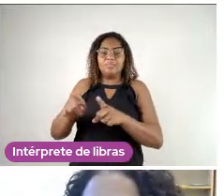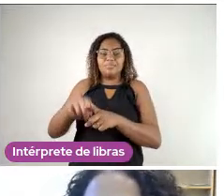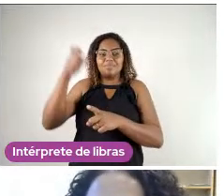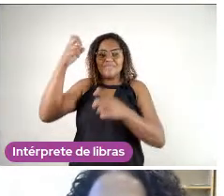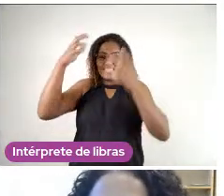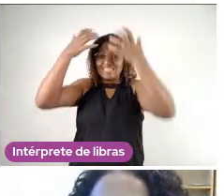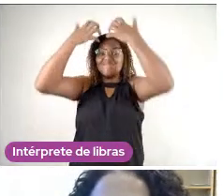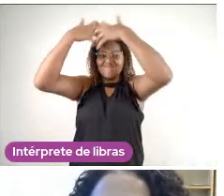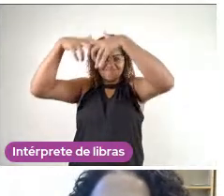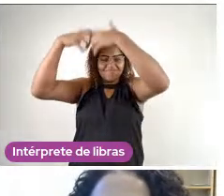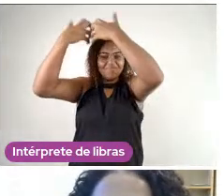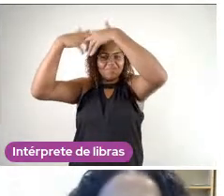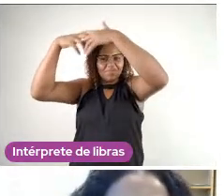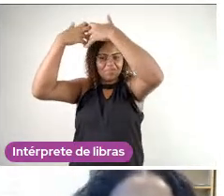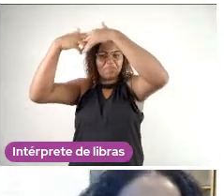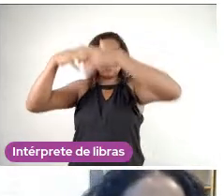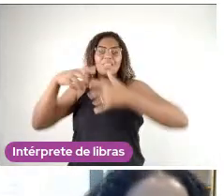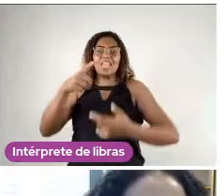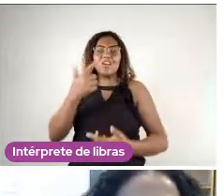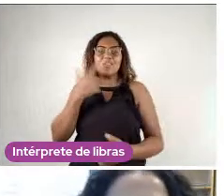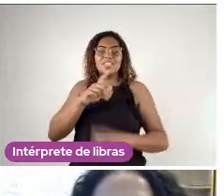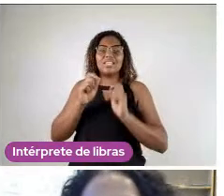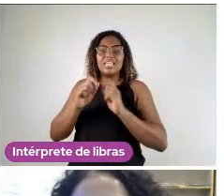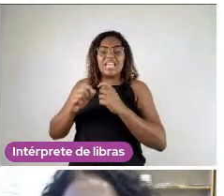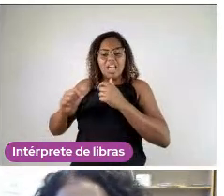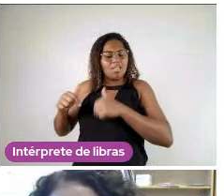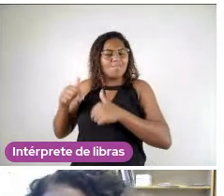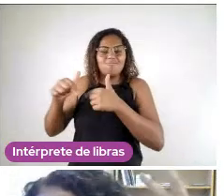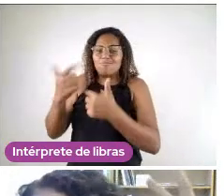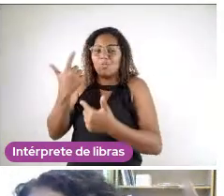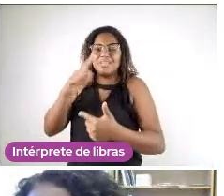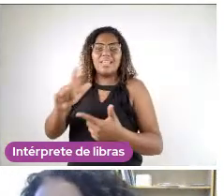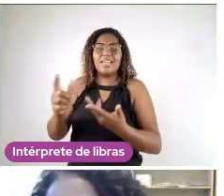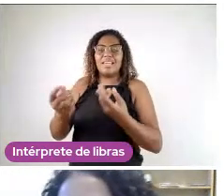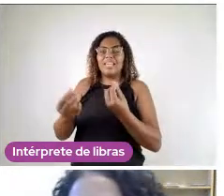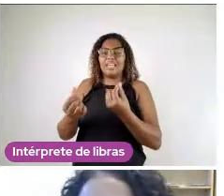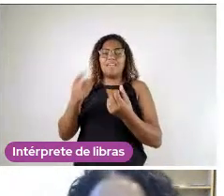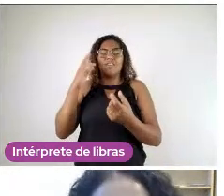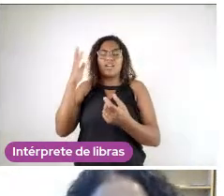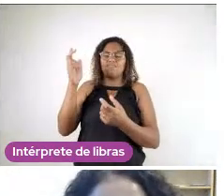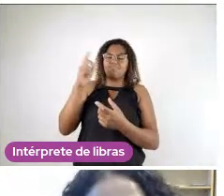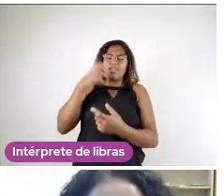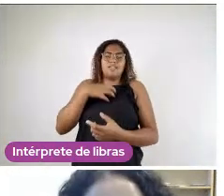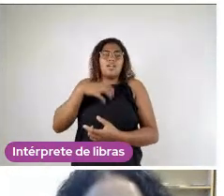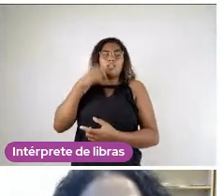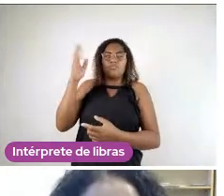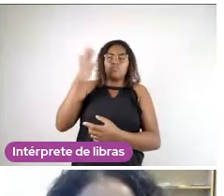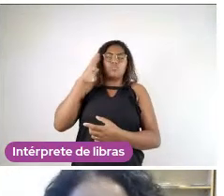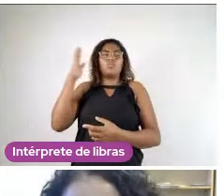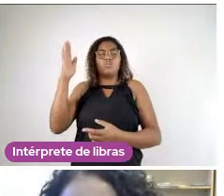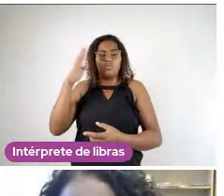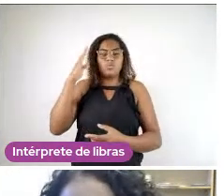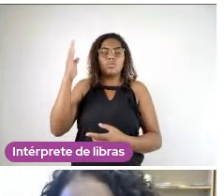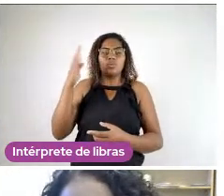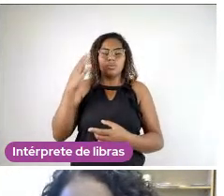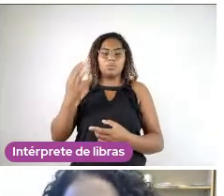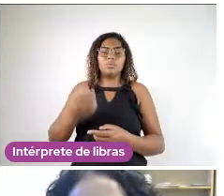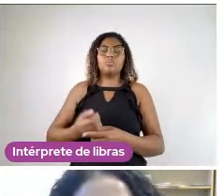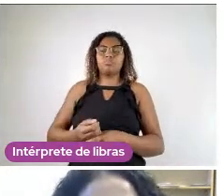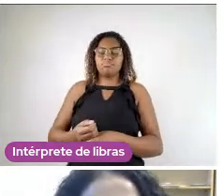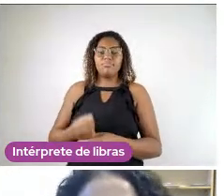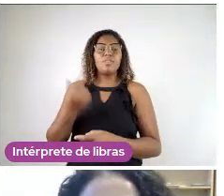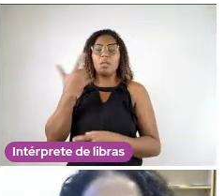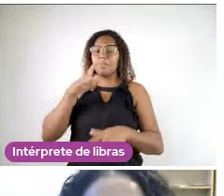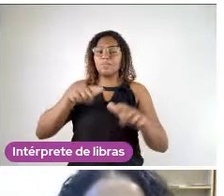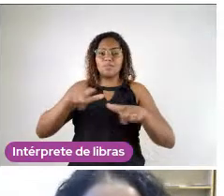ela não consegue trabalhar, ela, né, fica tonta, é muito debilitante. Então,